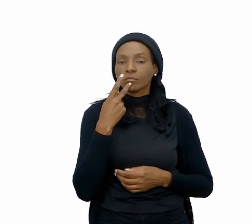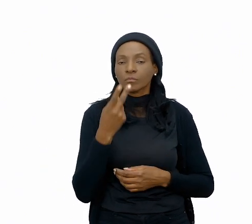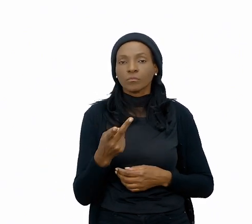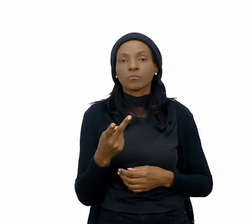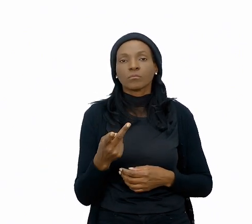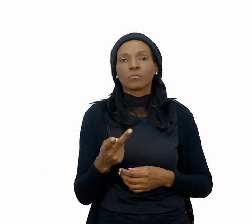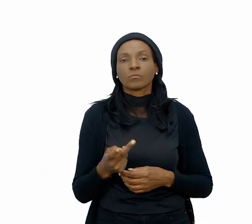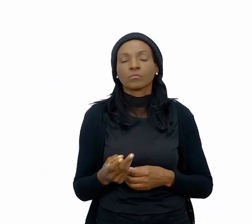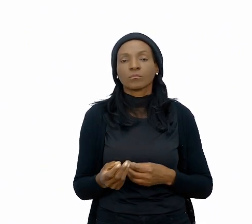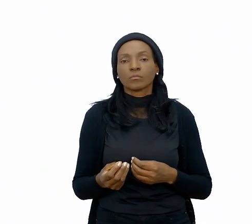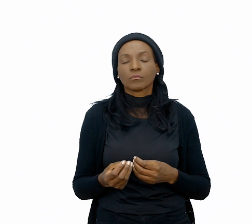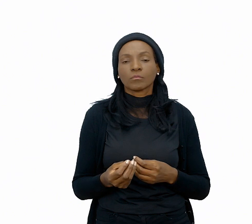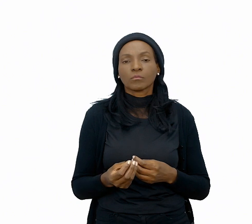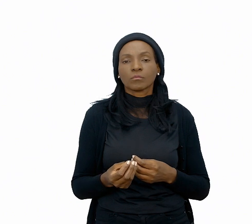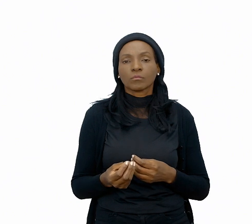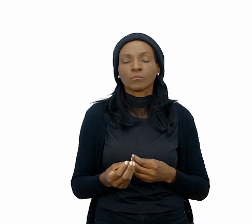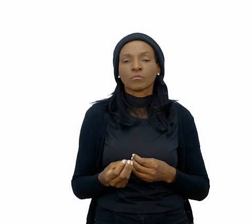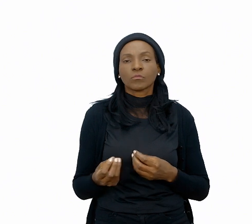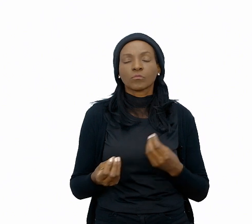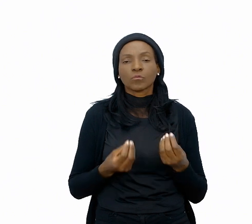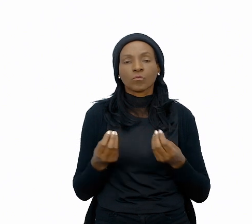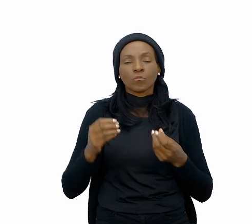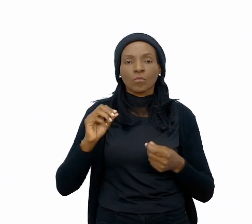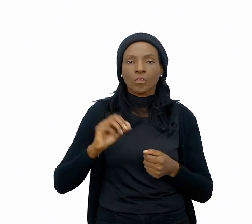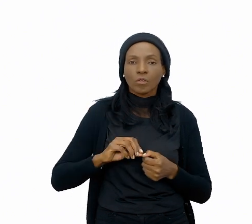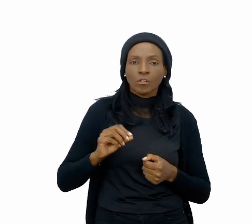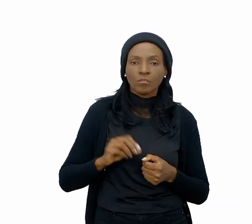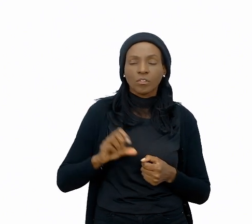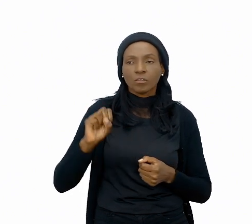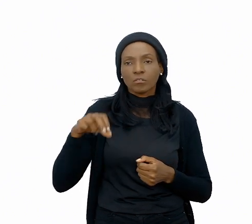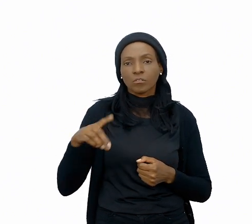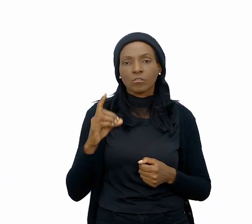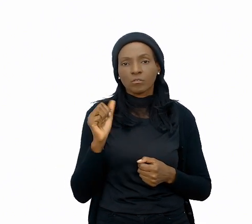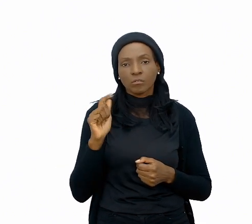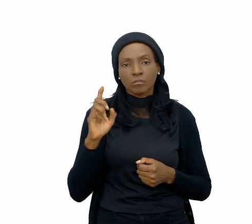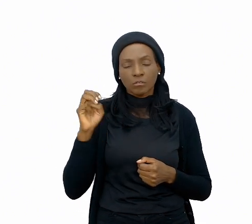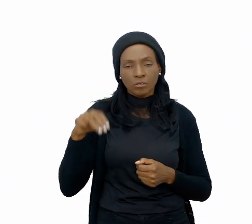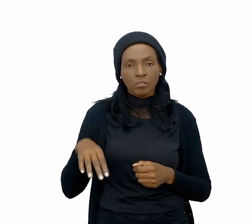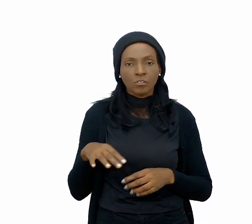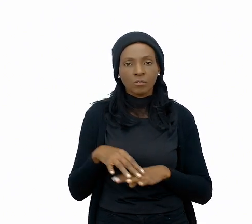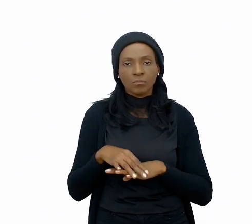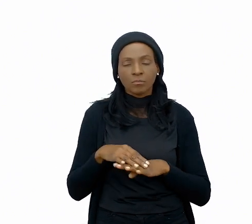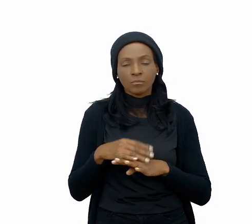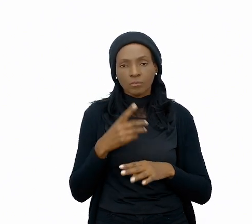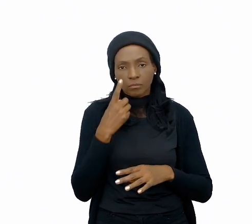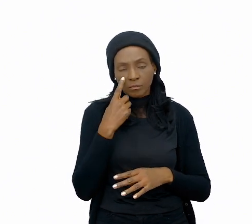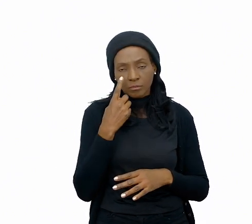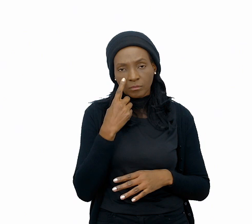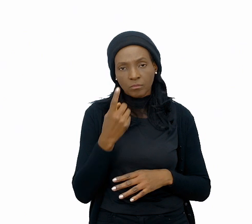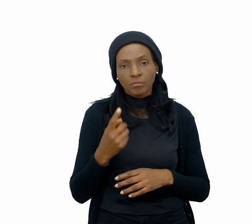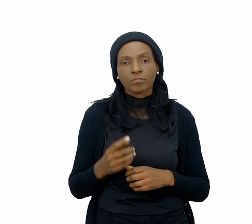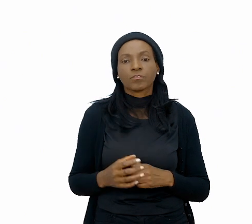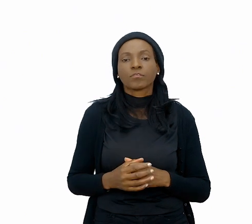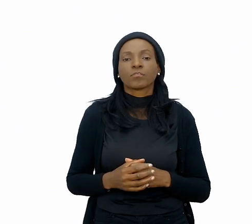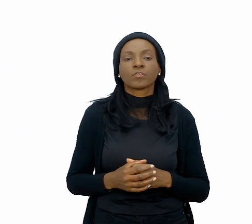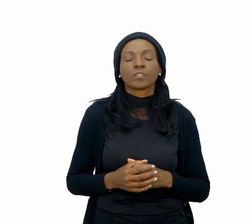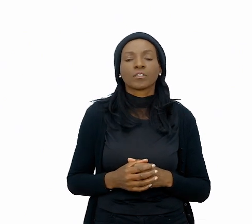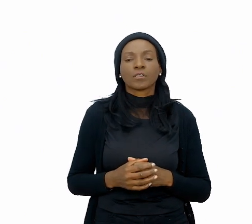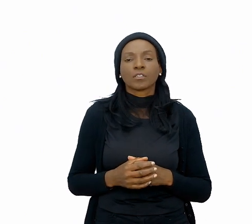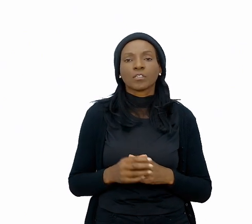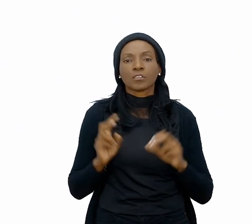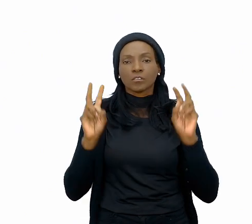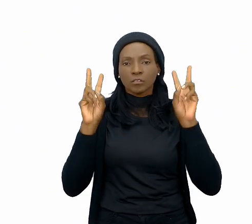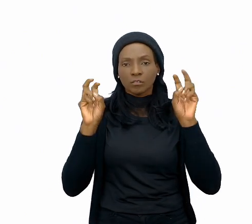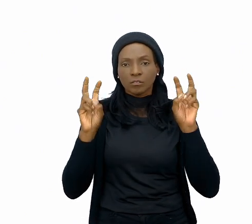da composição dele para a sondagem de matemática, né? Então, vamos ver aí, a partir dos